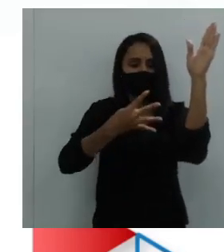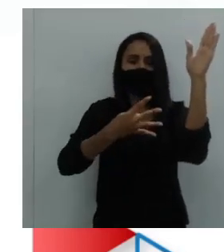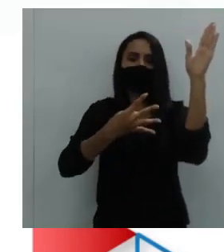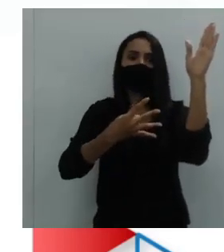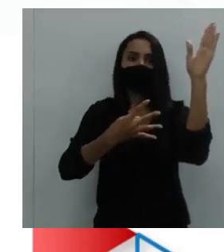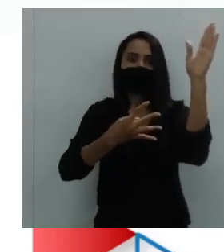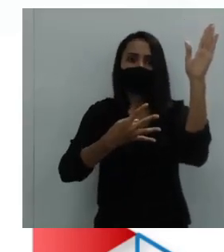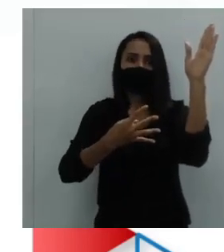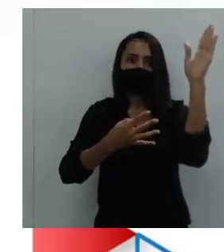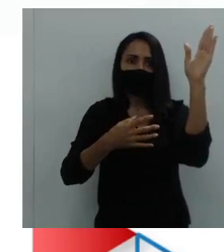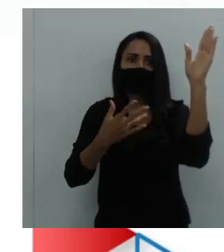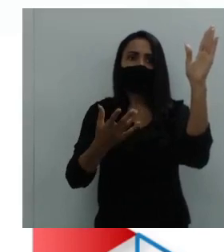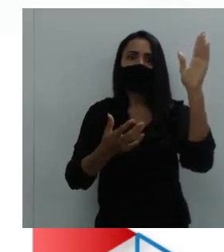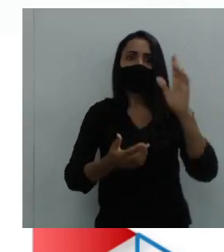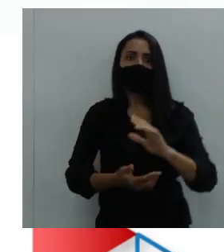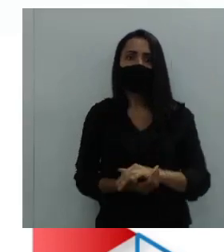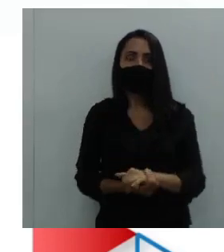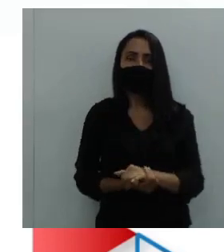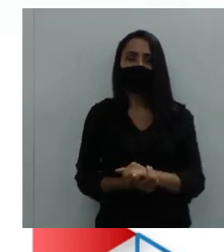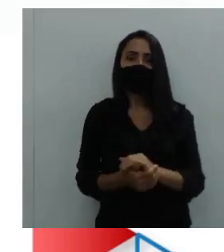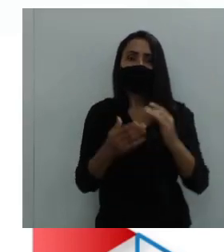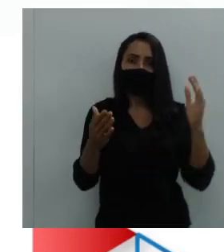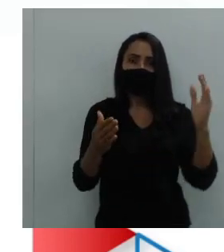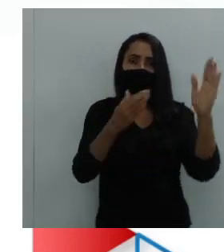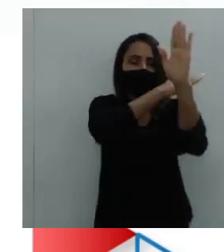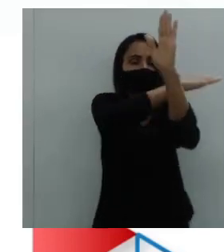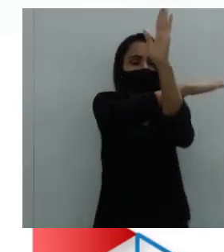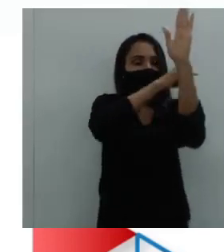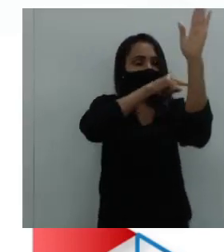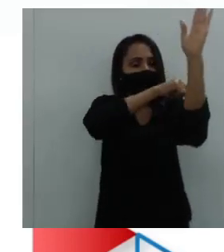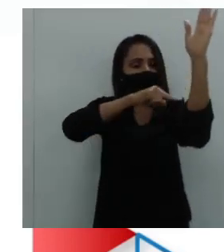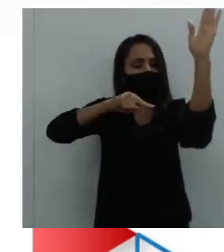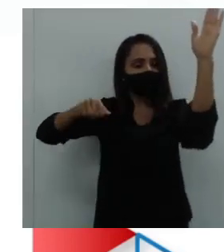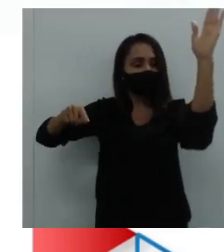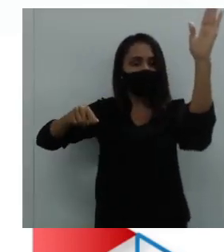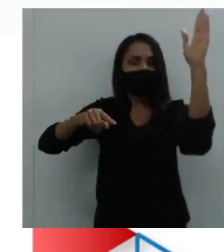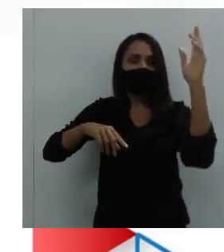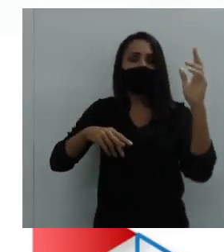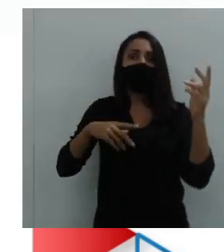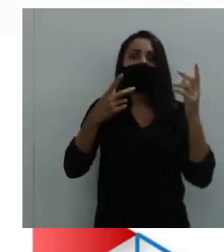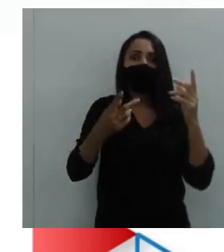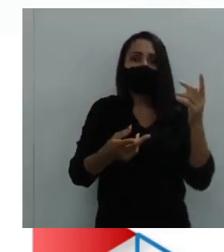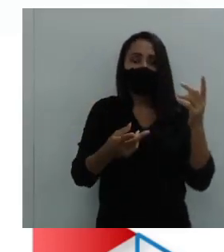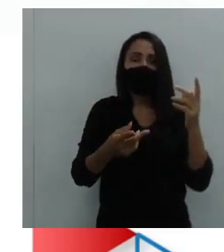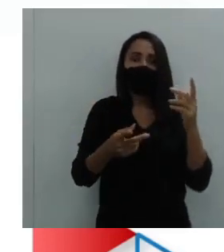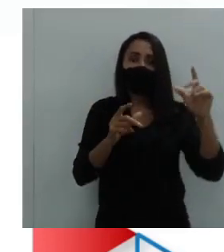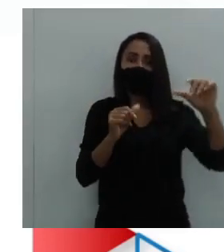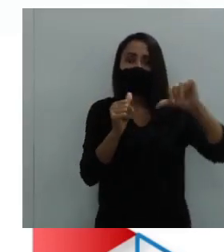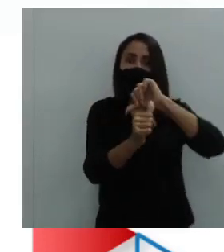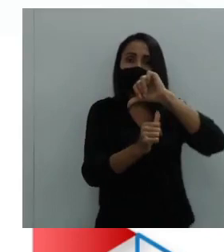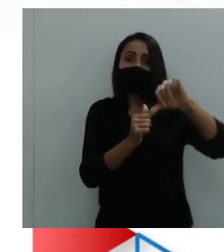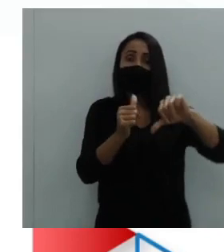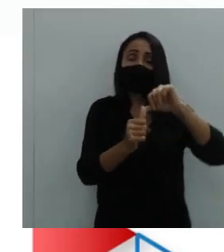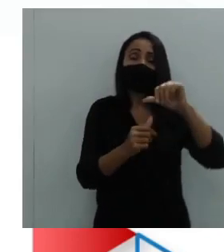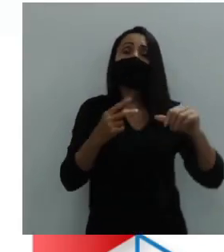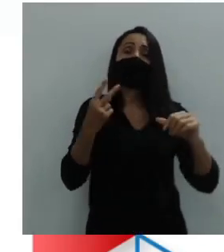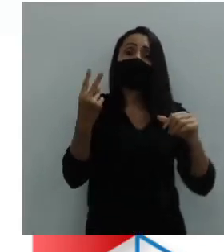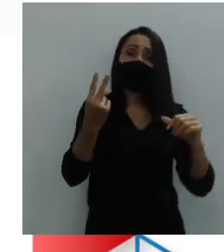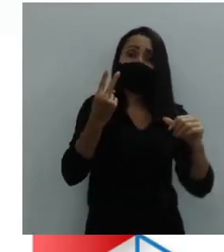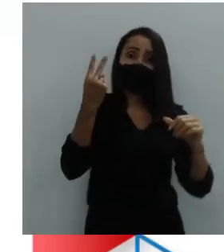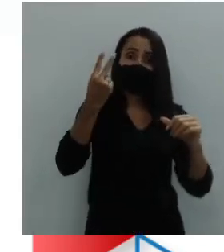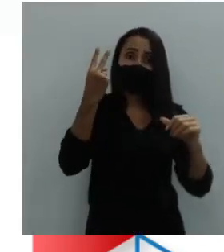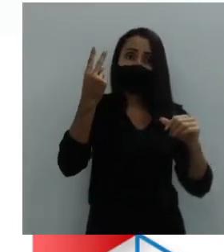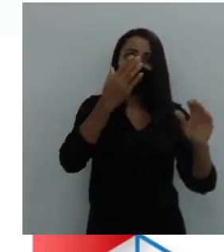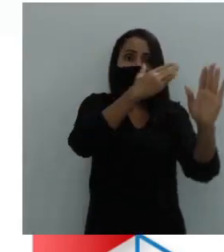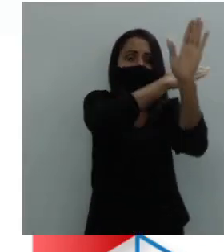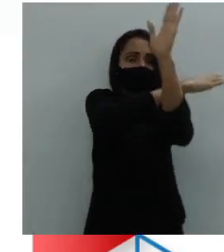uma forma linear, aí, ó, horizontal. Por quê? Porque eu troquei só o valor do eixo